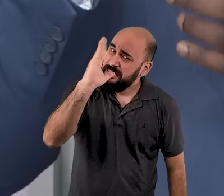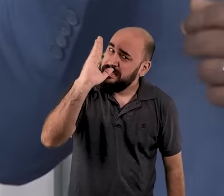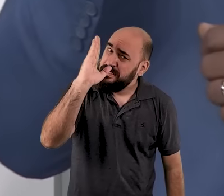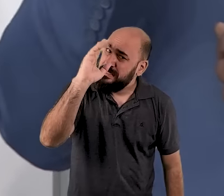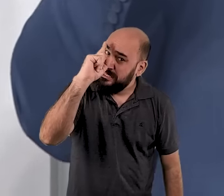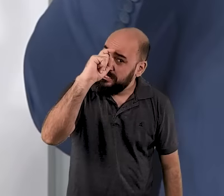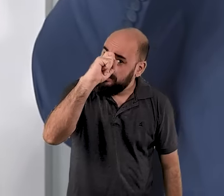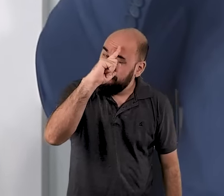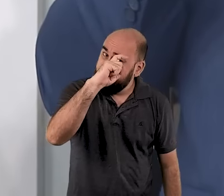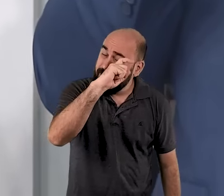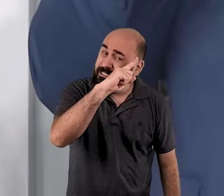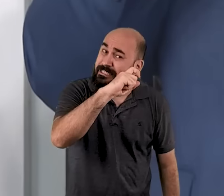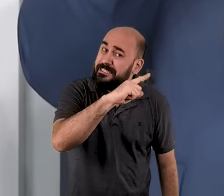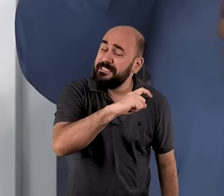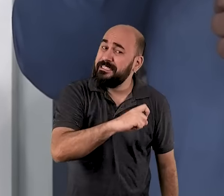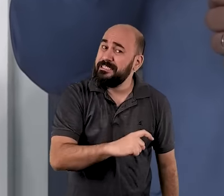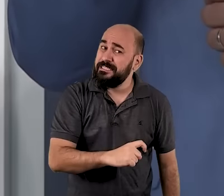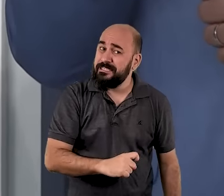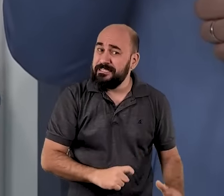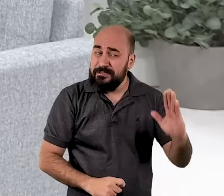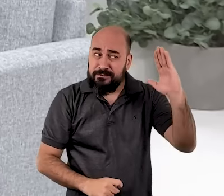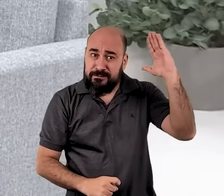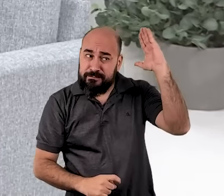Pesares e o mal a